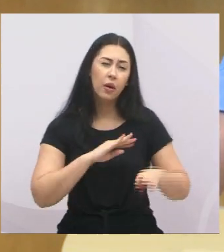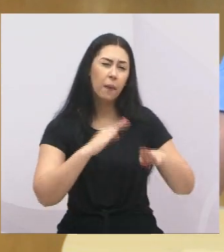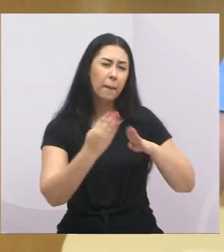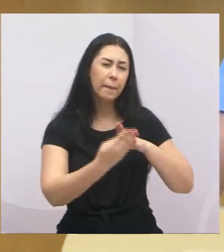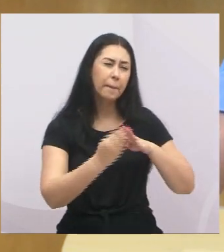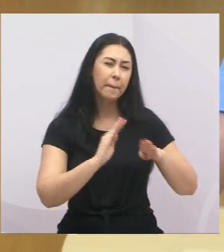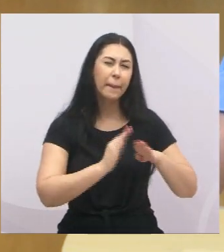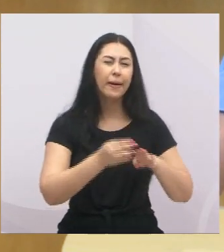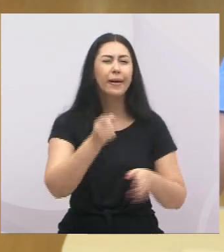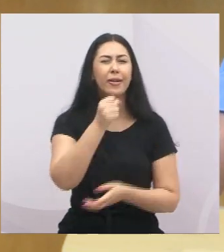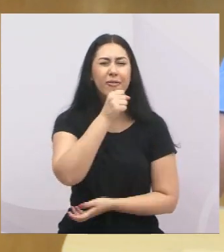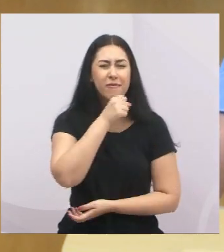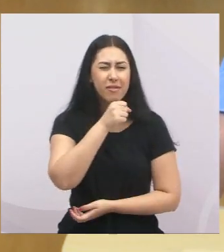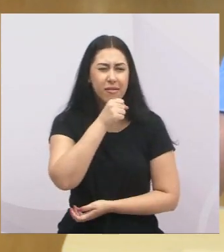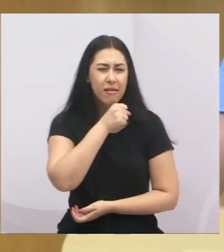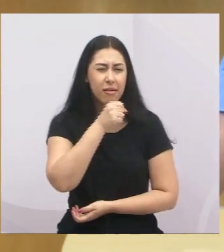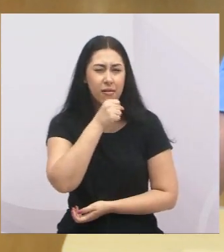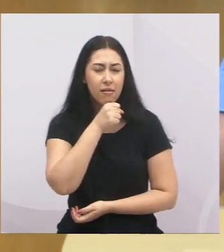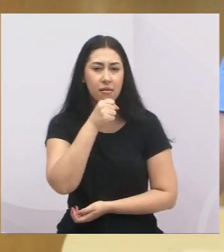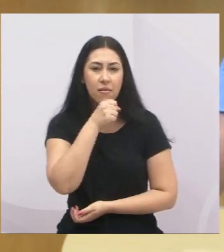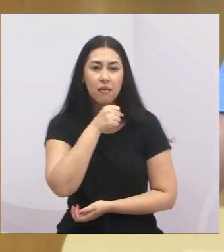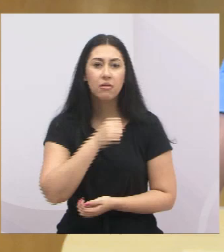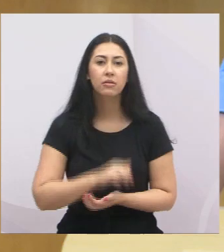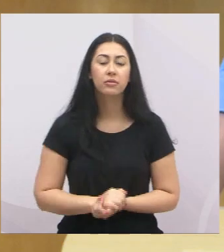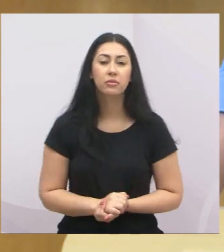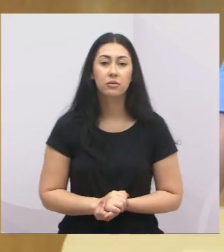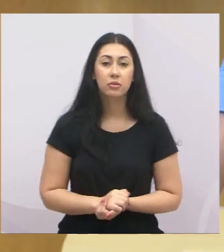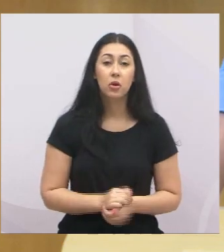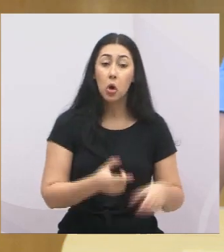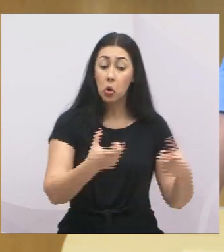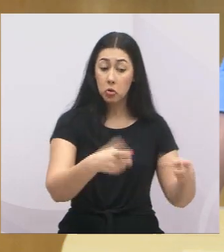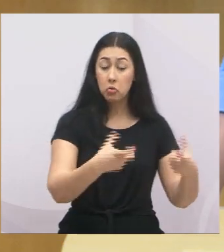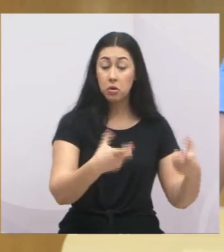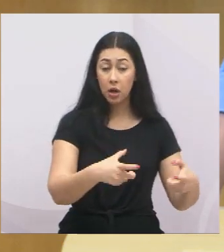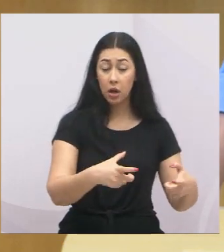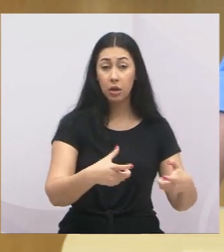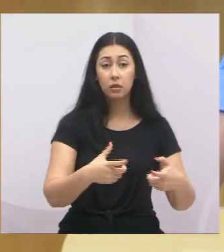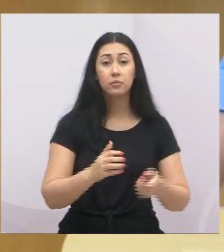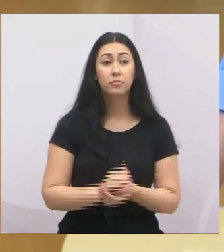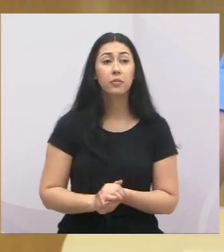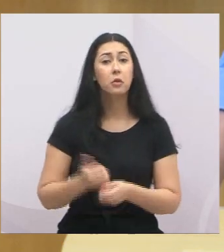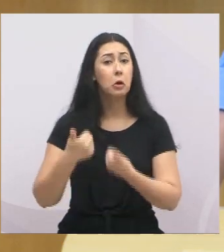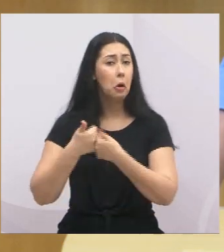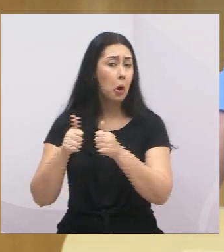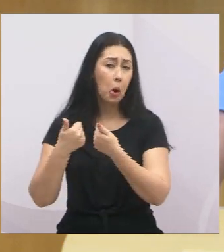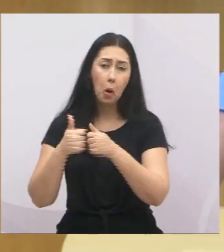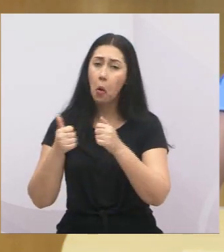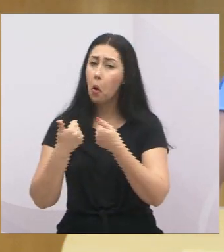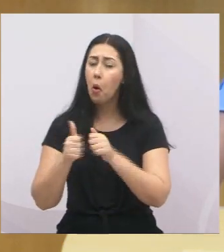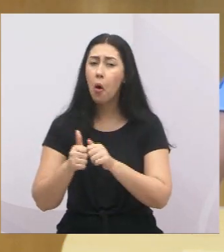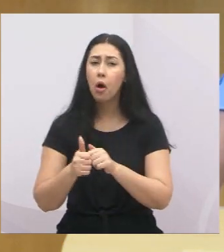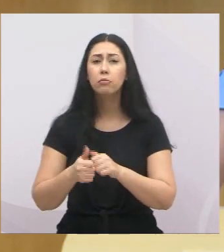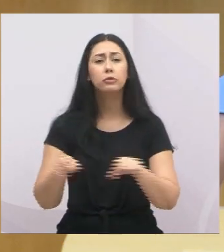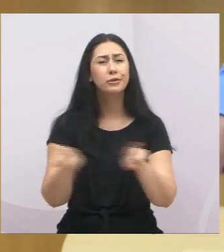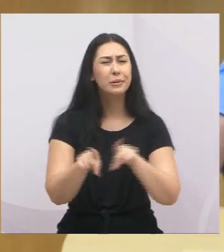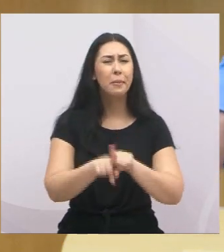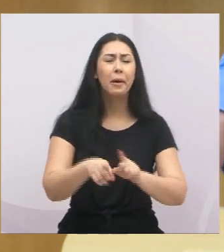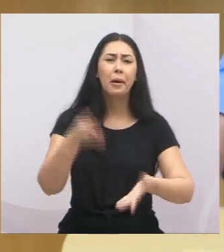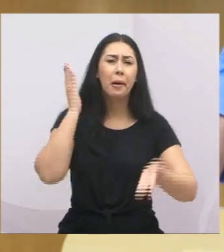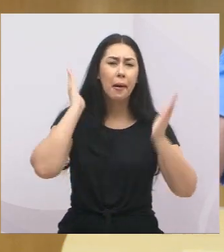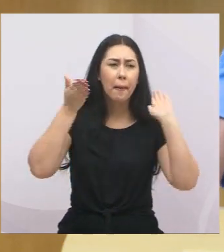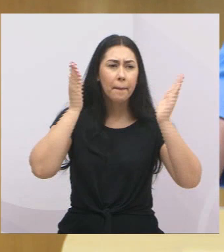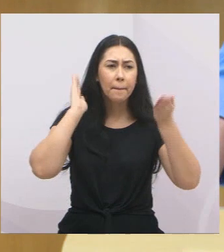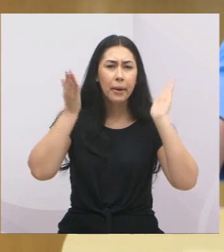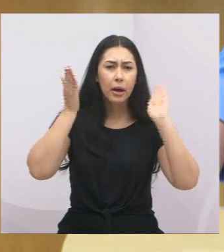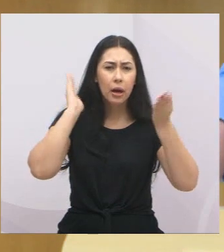antigo, um bairro onde tem um trajeto, onde ônibus e todo o tráfego pesado,